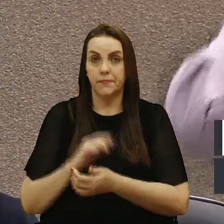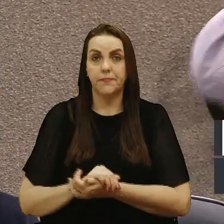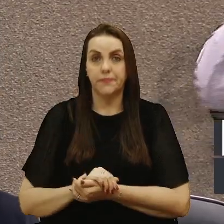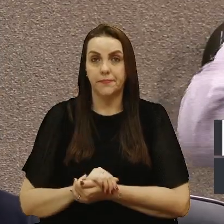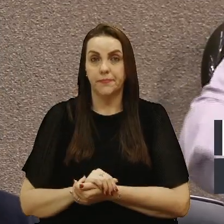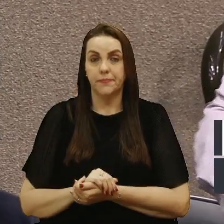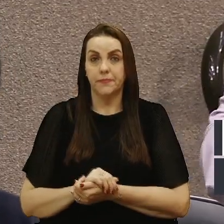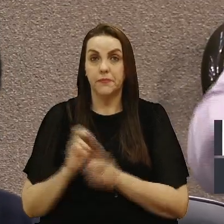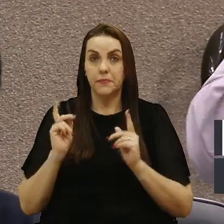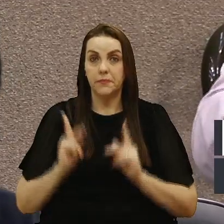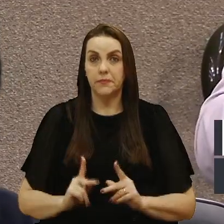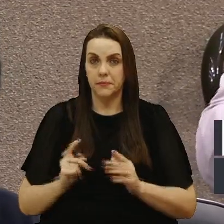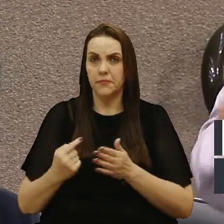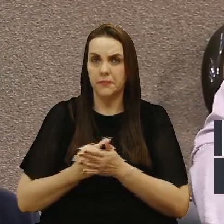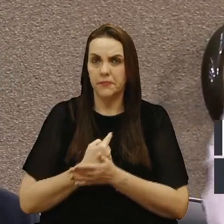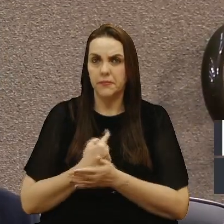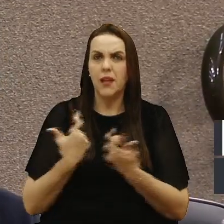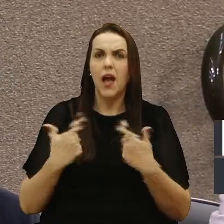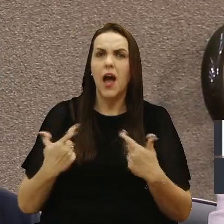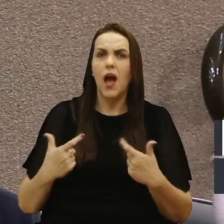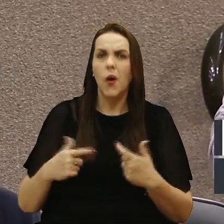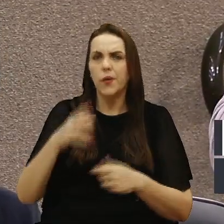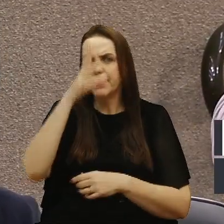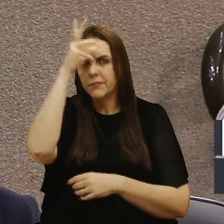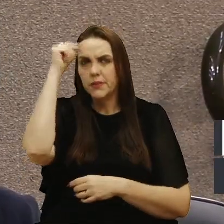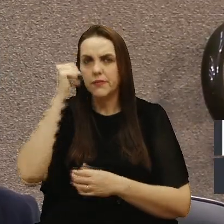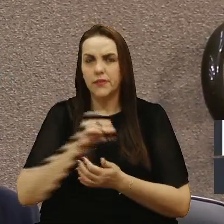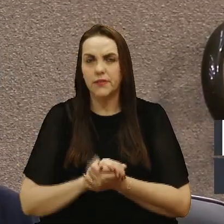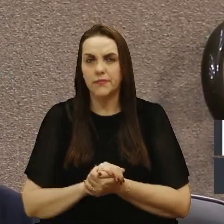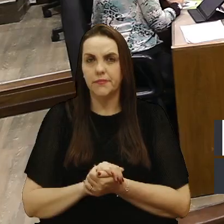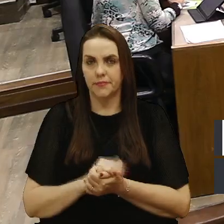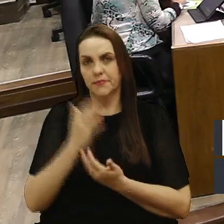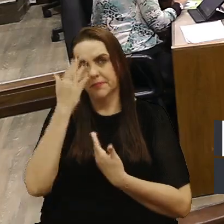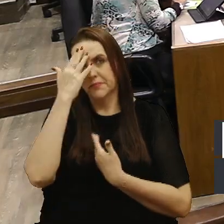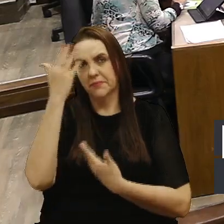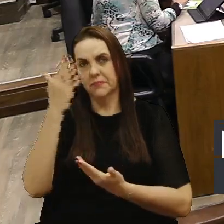E as pessoas até me perguntam, onde anda o prefeito? Muito obrigado, presidente.